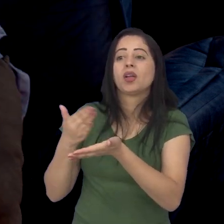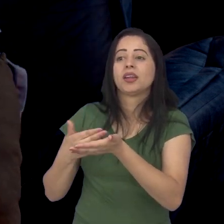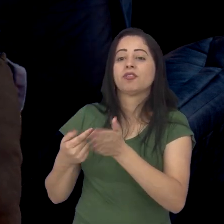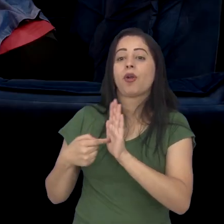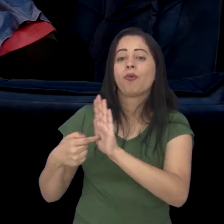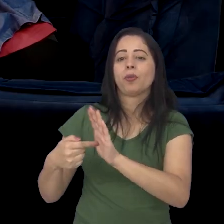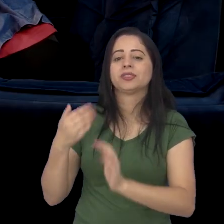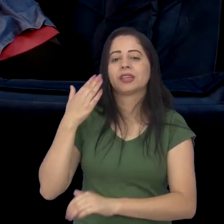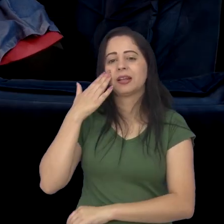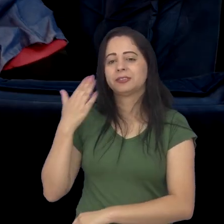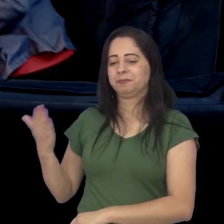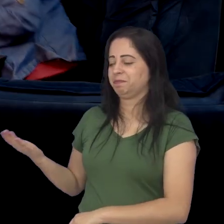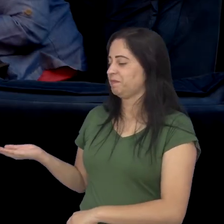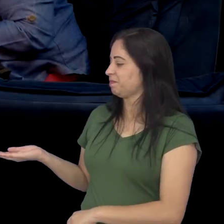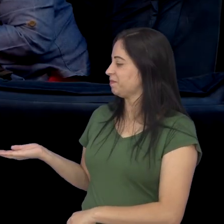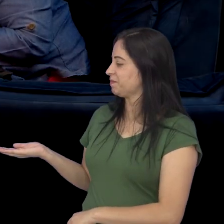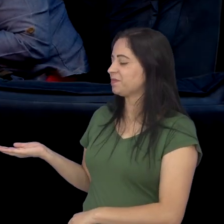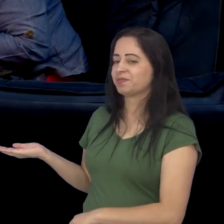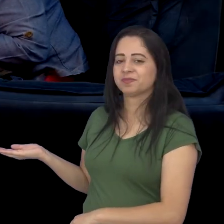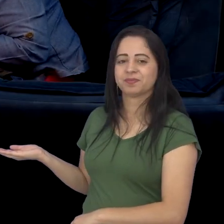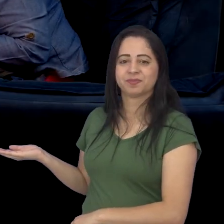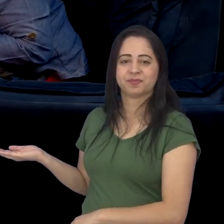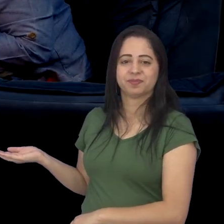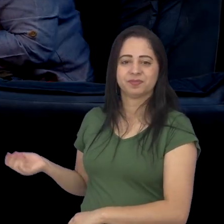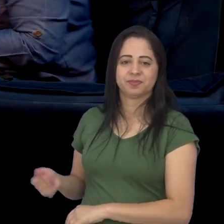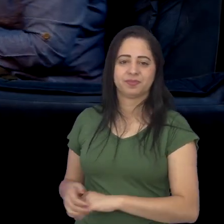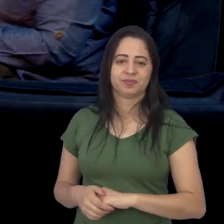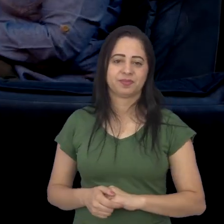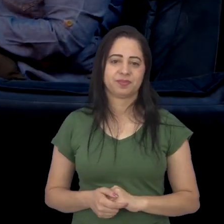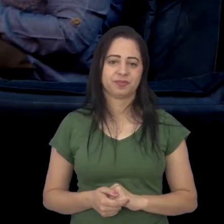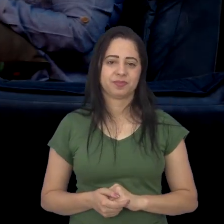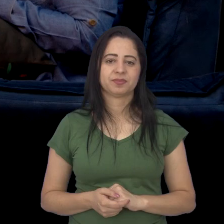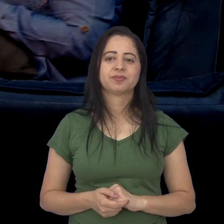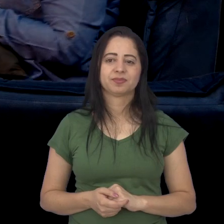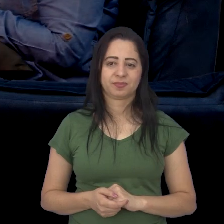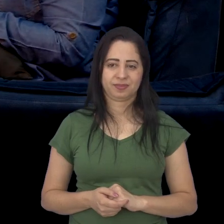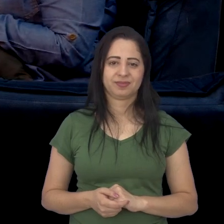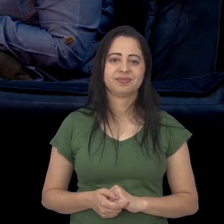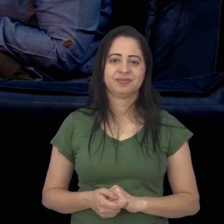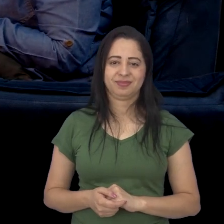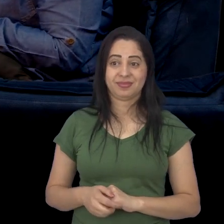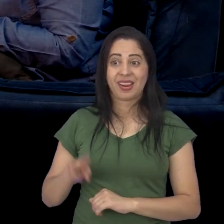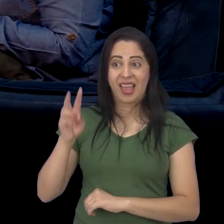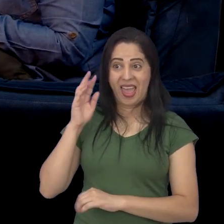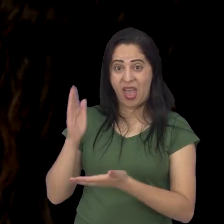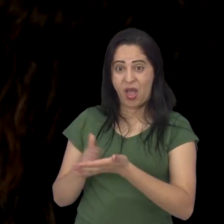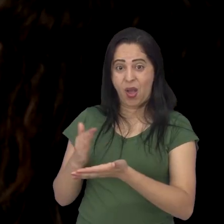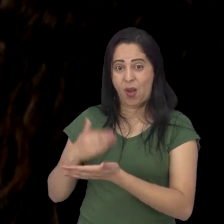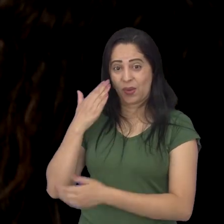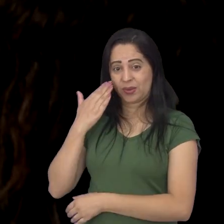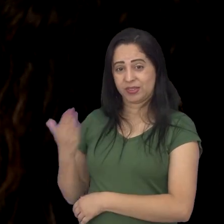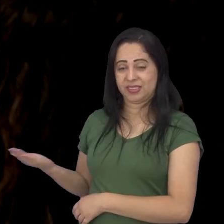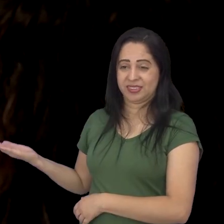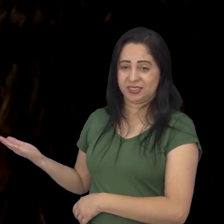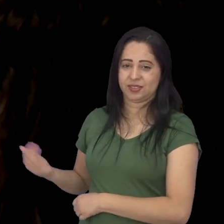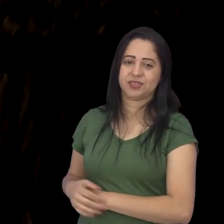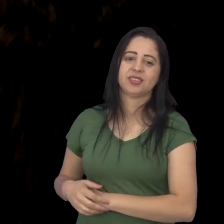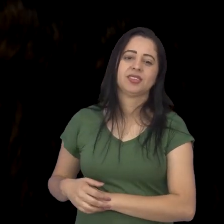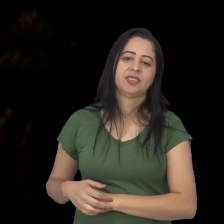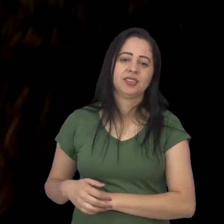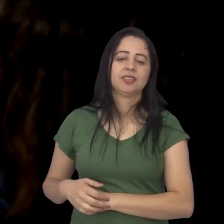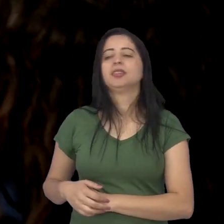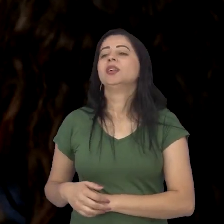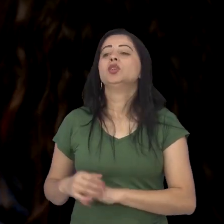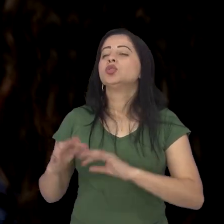mostrar, né? Se quiser segurar. Esse aqui é meu bebê mais precioso tudo agora. que você sempre quis saber